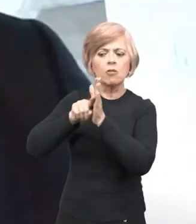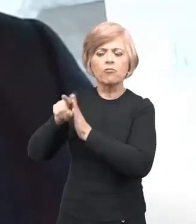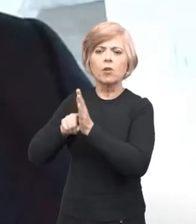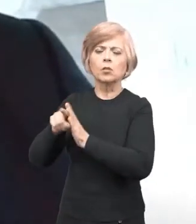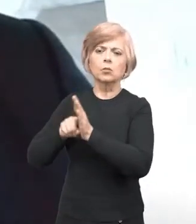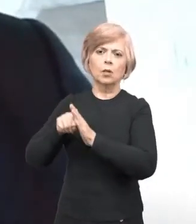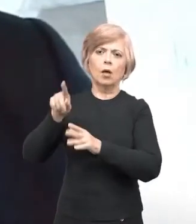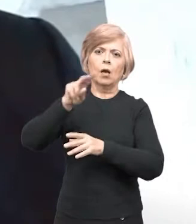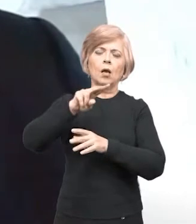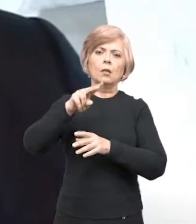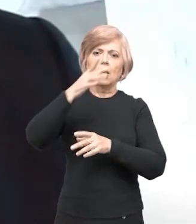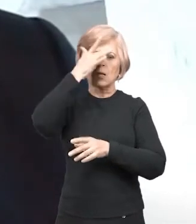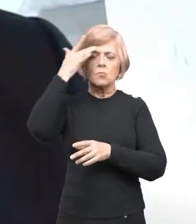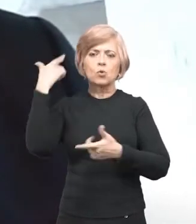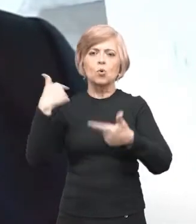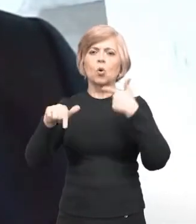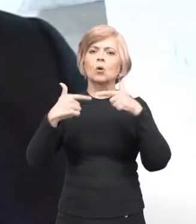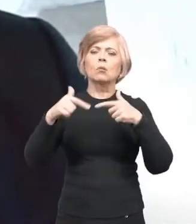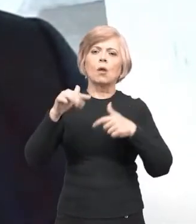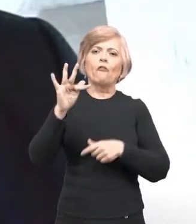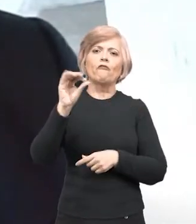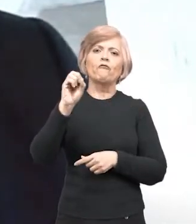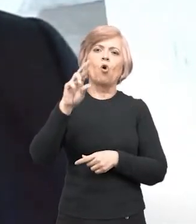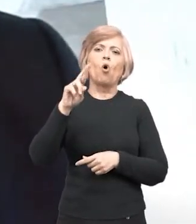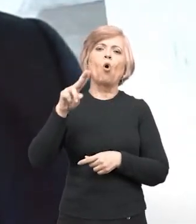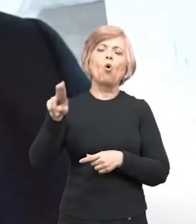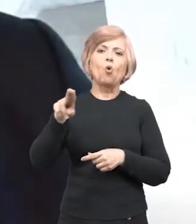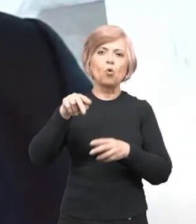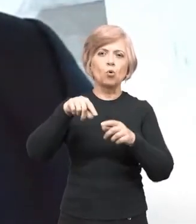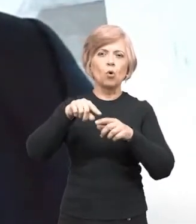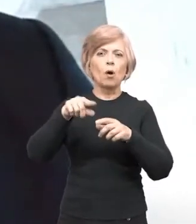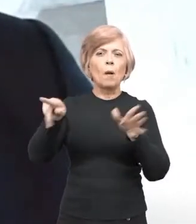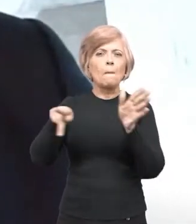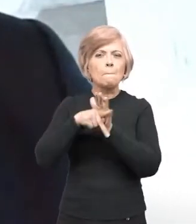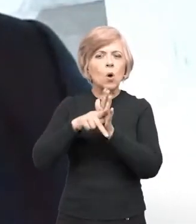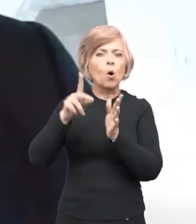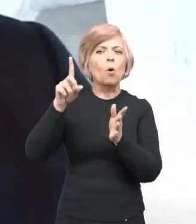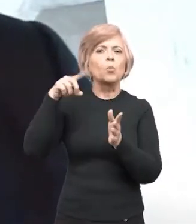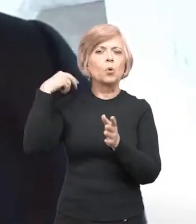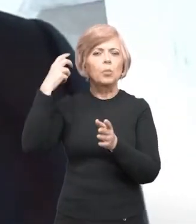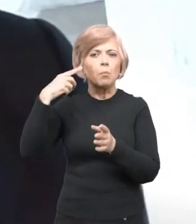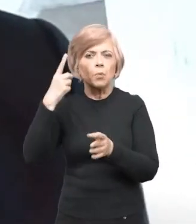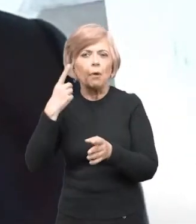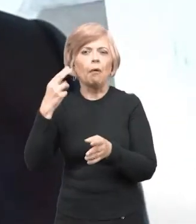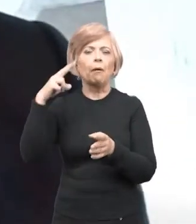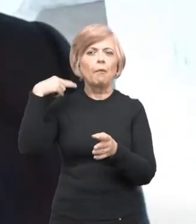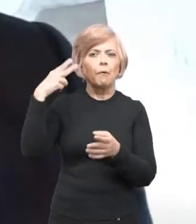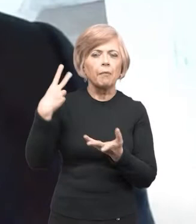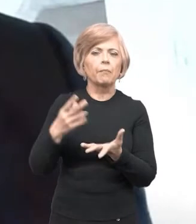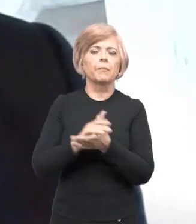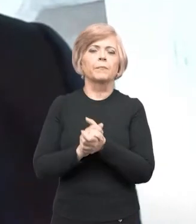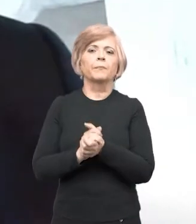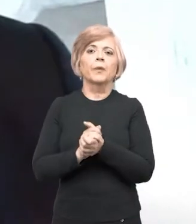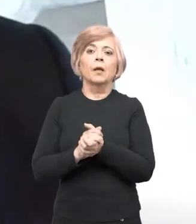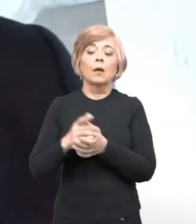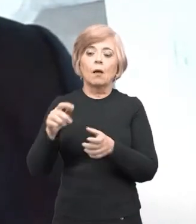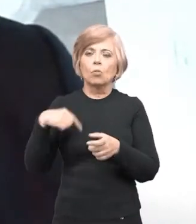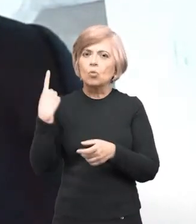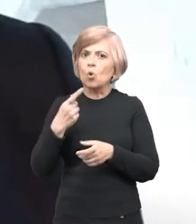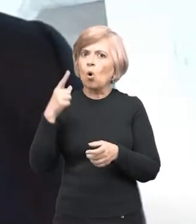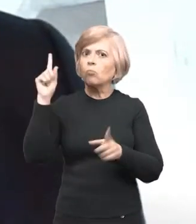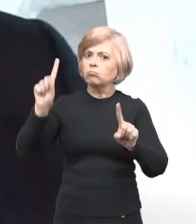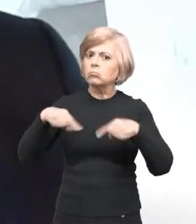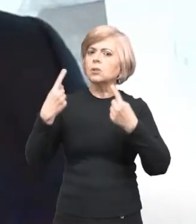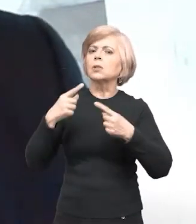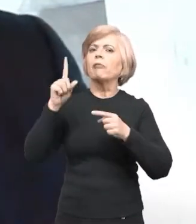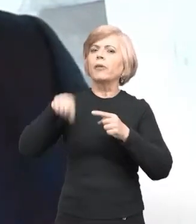com foro, né? O desafio maior para a atribuição originária hoje é estruturar suas